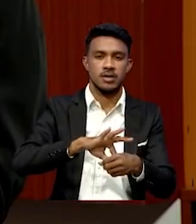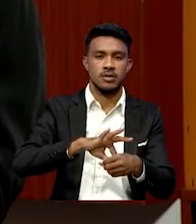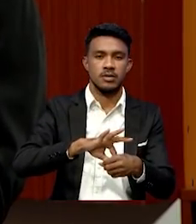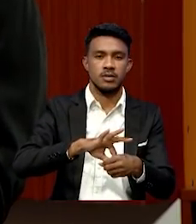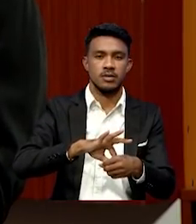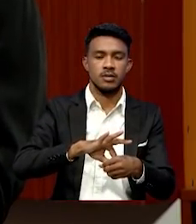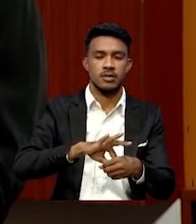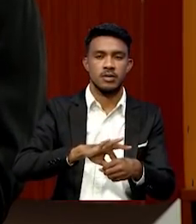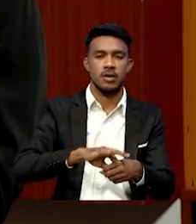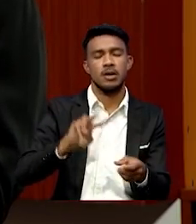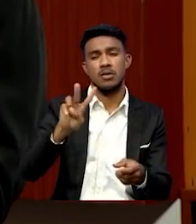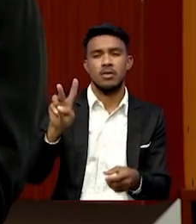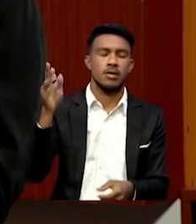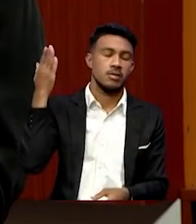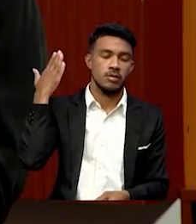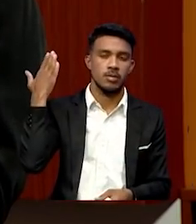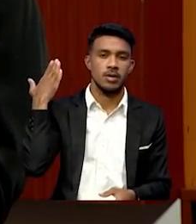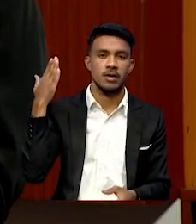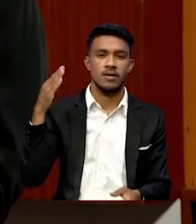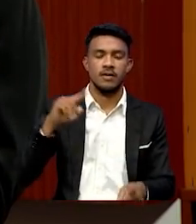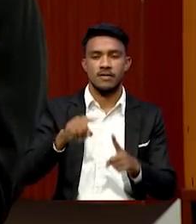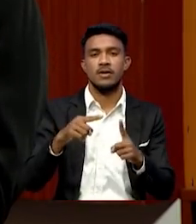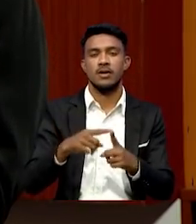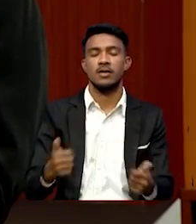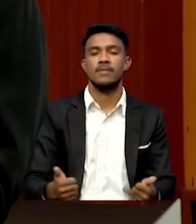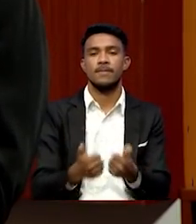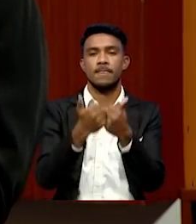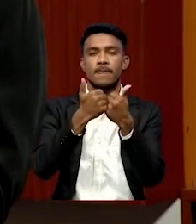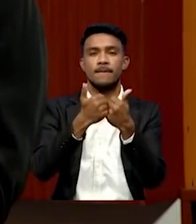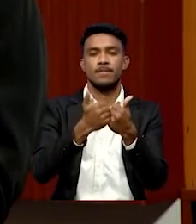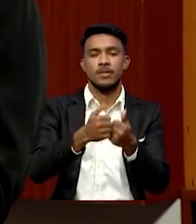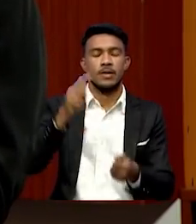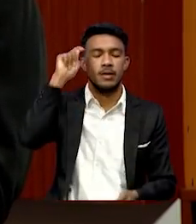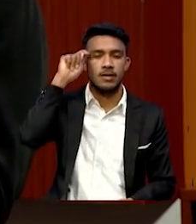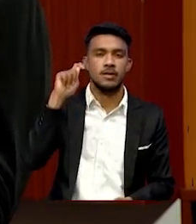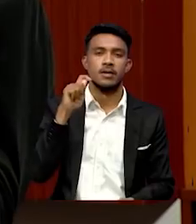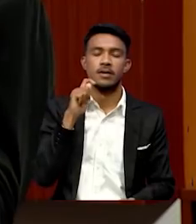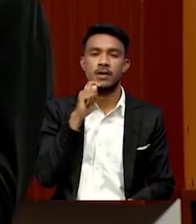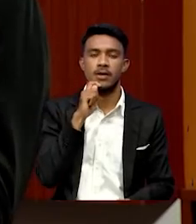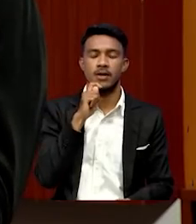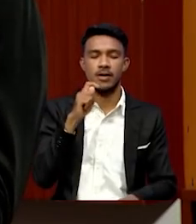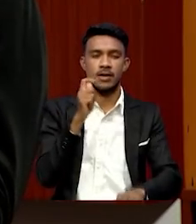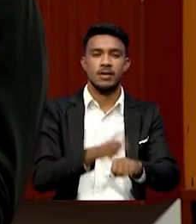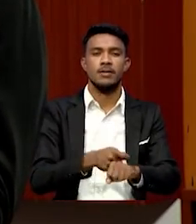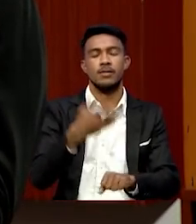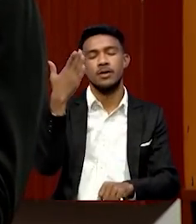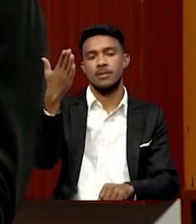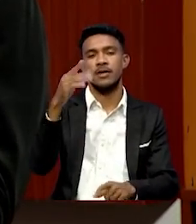da Rua Liba. O Anhira compete com Montaur Mataruak. E o tempo não vai, o